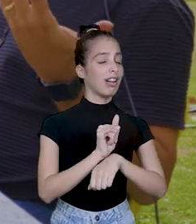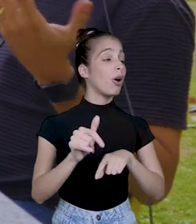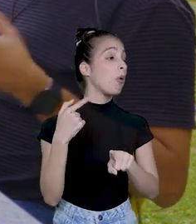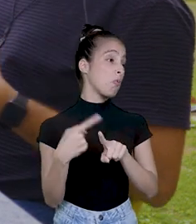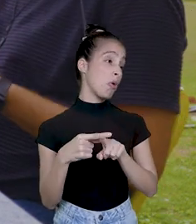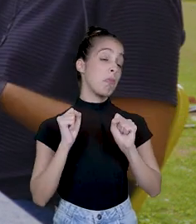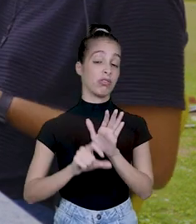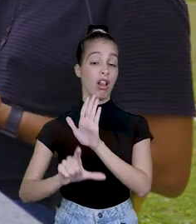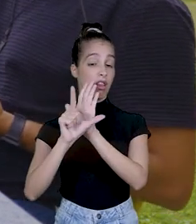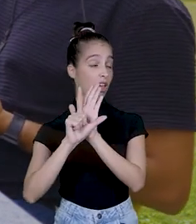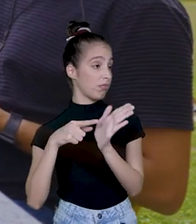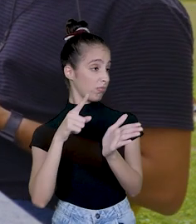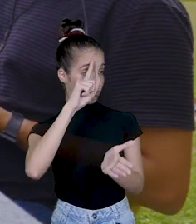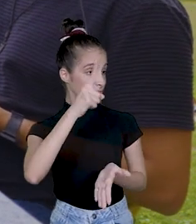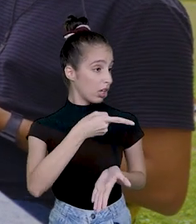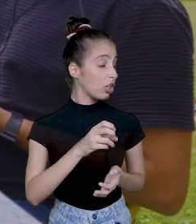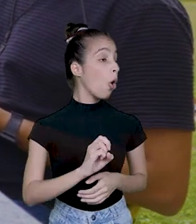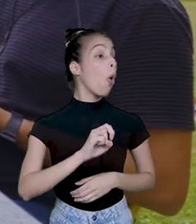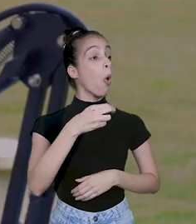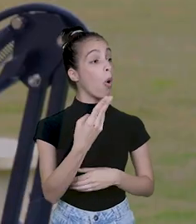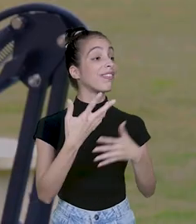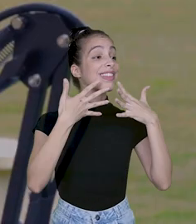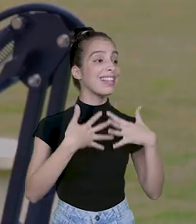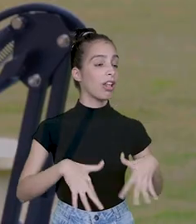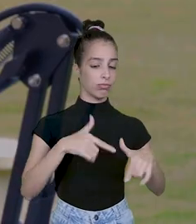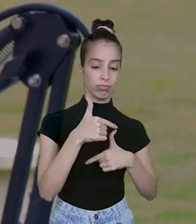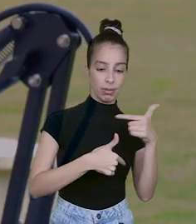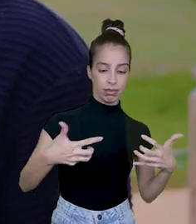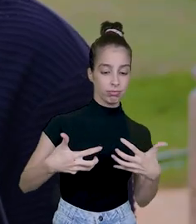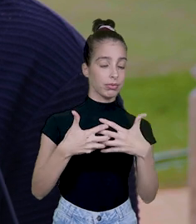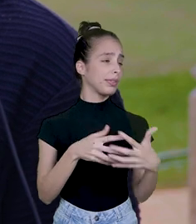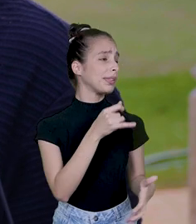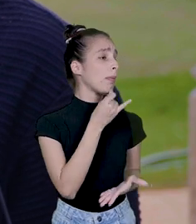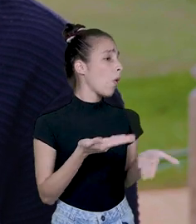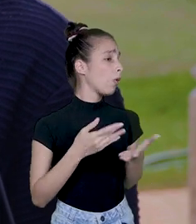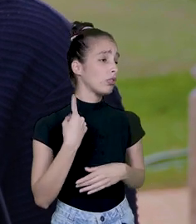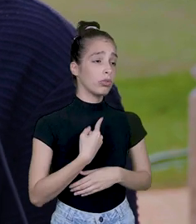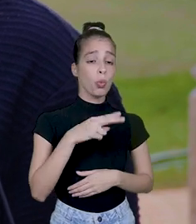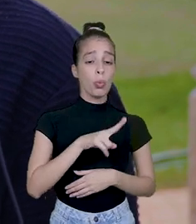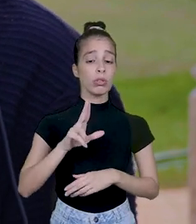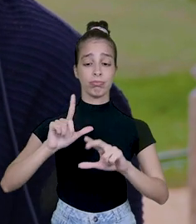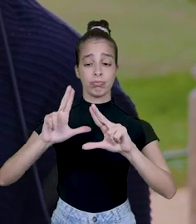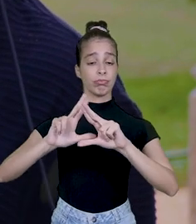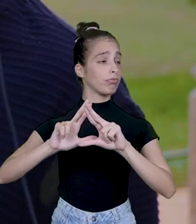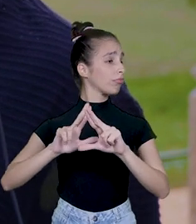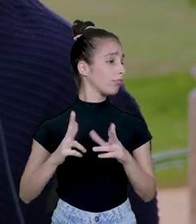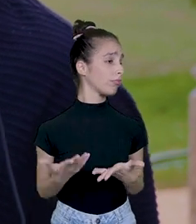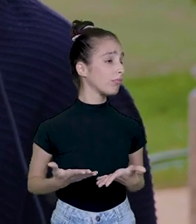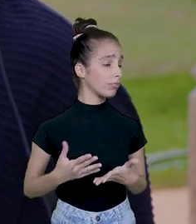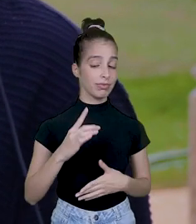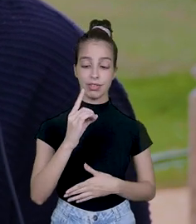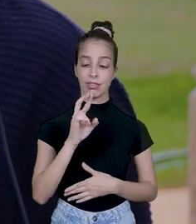utilizamos hoje elas vão ter essa integração com a inteligência artificial certo você já tem no google drive já tem Inteligência Artificial claro que